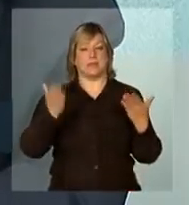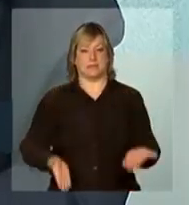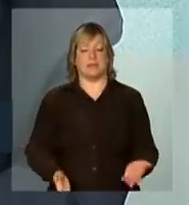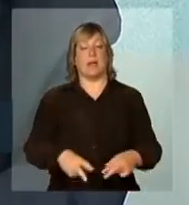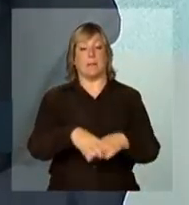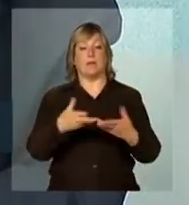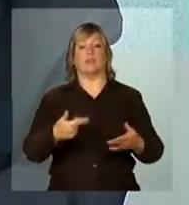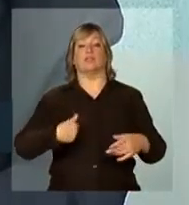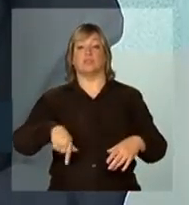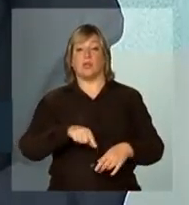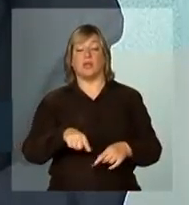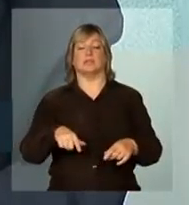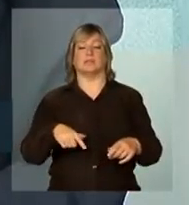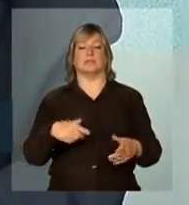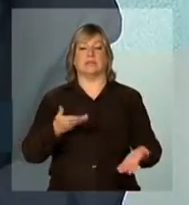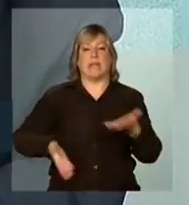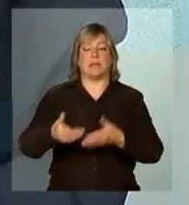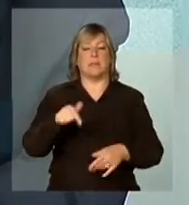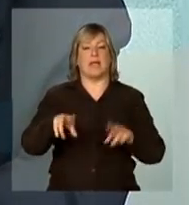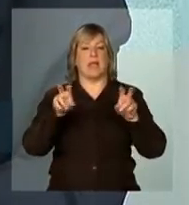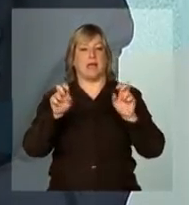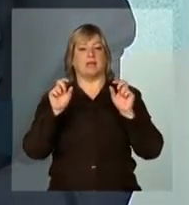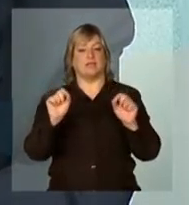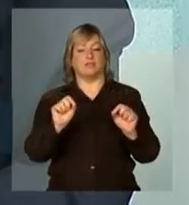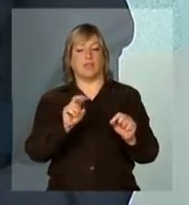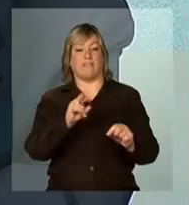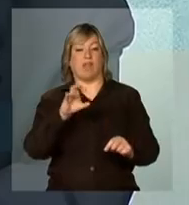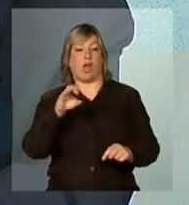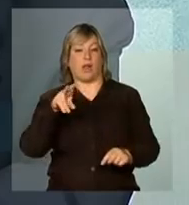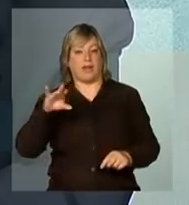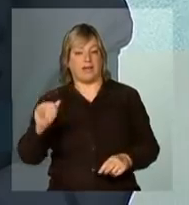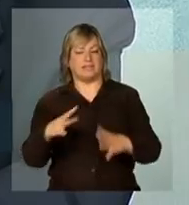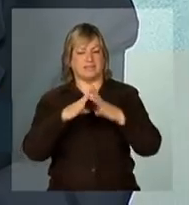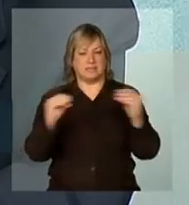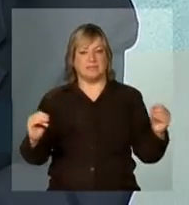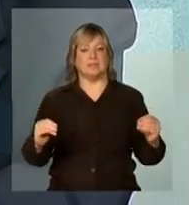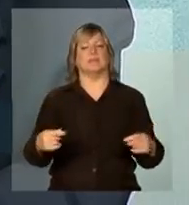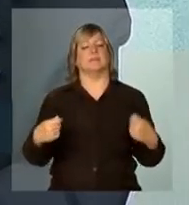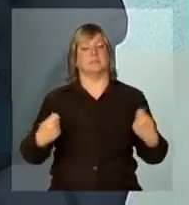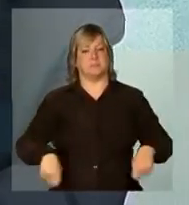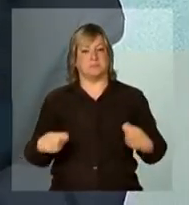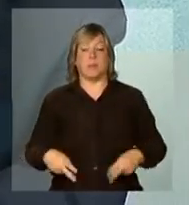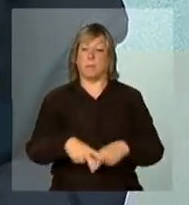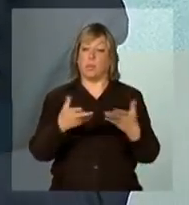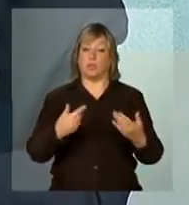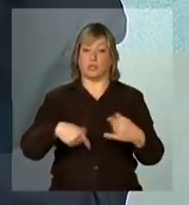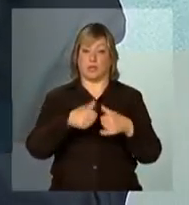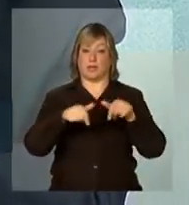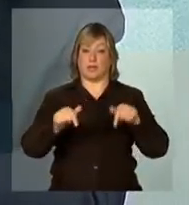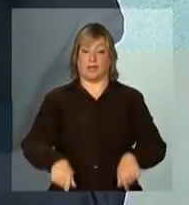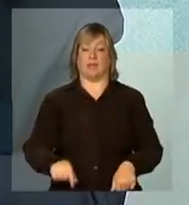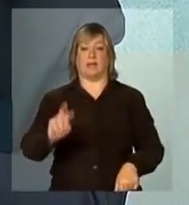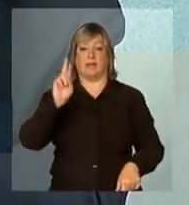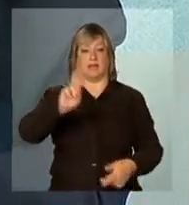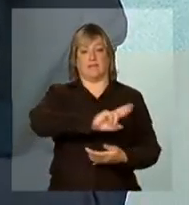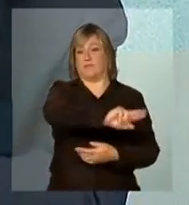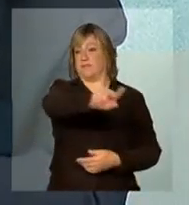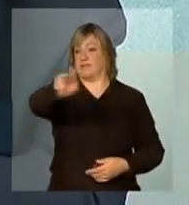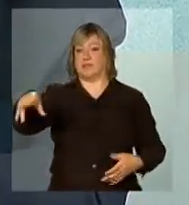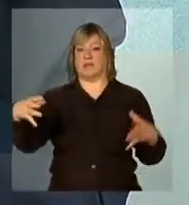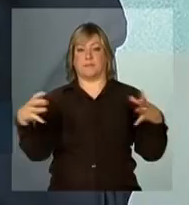cidadã e redução da violência em termos interdisciplinares. Por isto estamos aqui representantes de várias